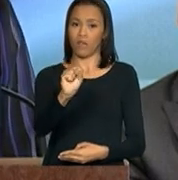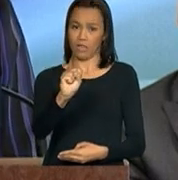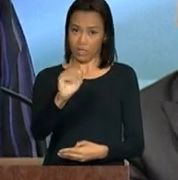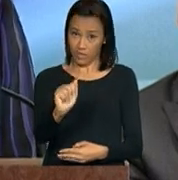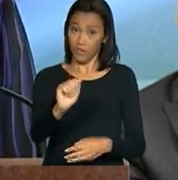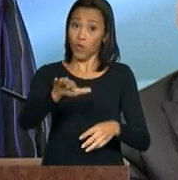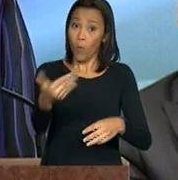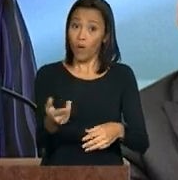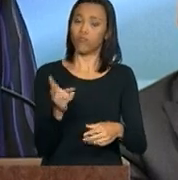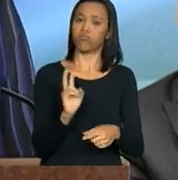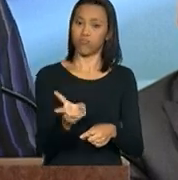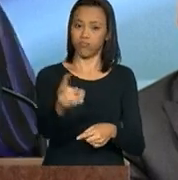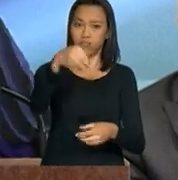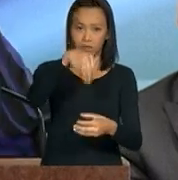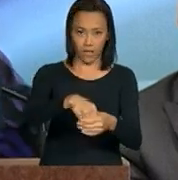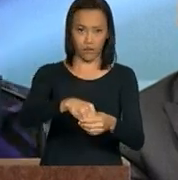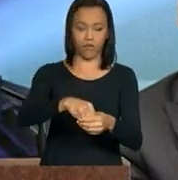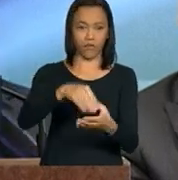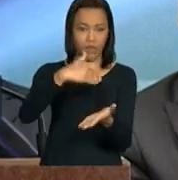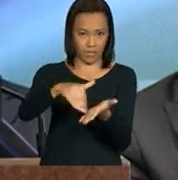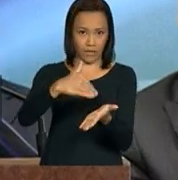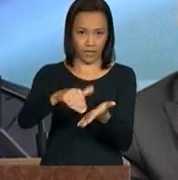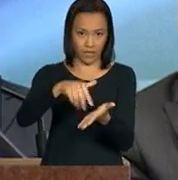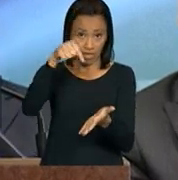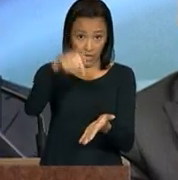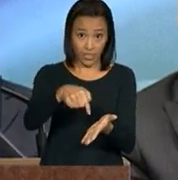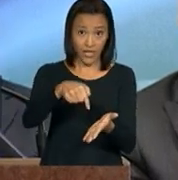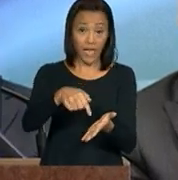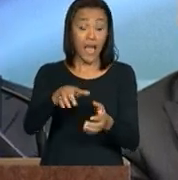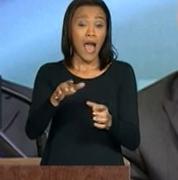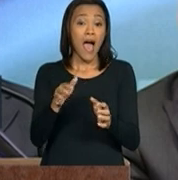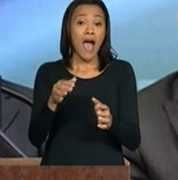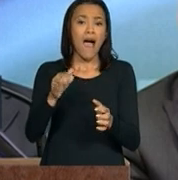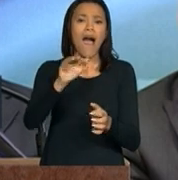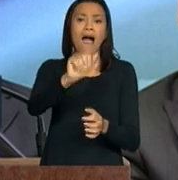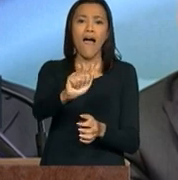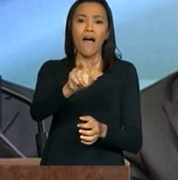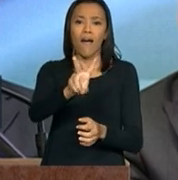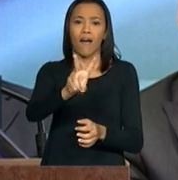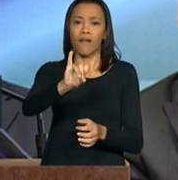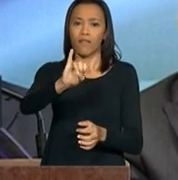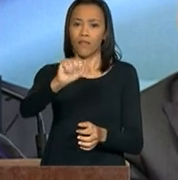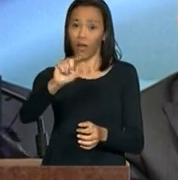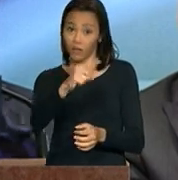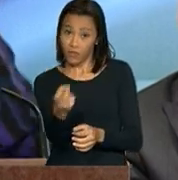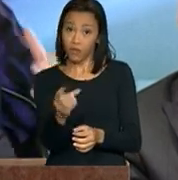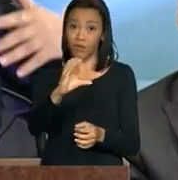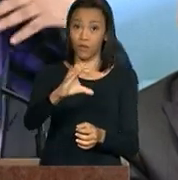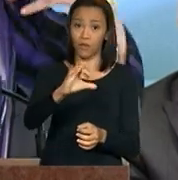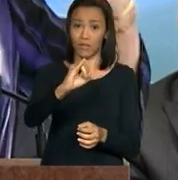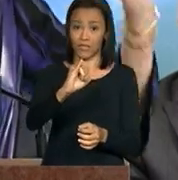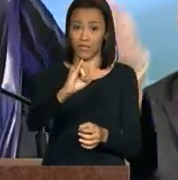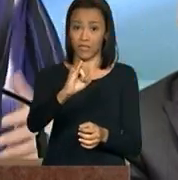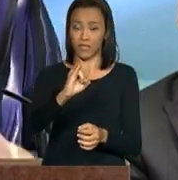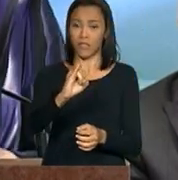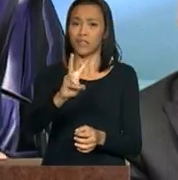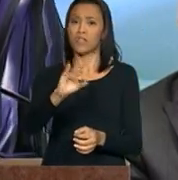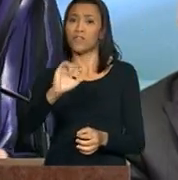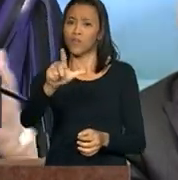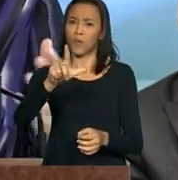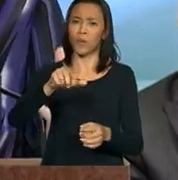Ministério da Defesa a questão da Aviação Civil na medida em que o país passava por uma